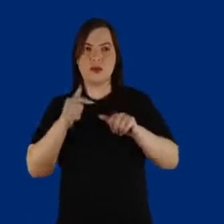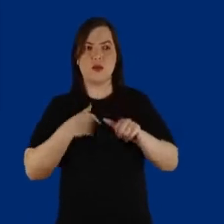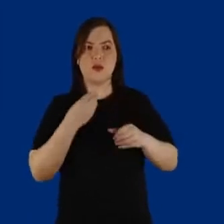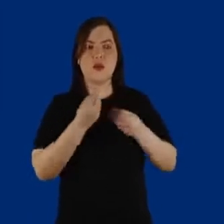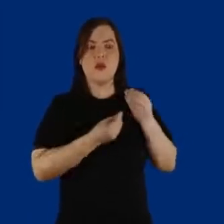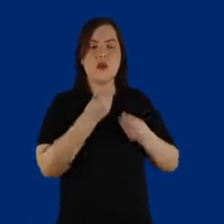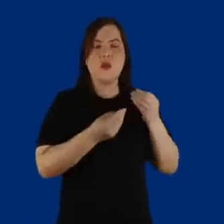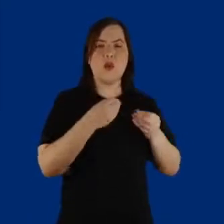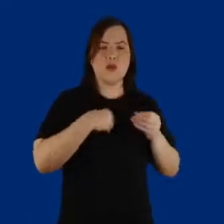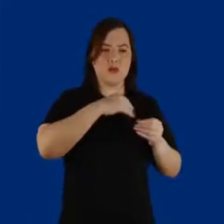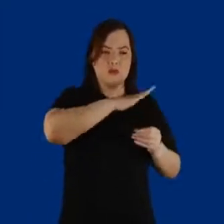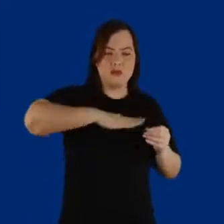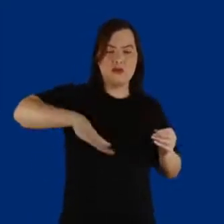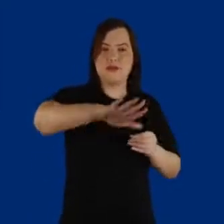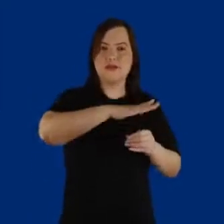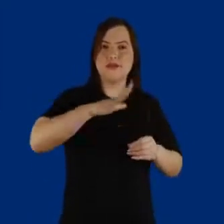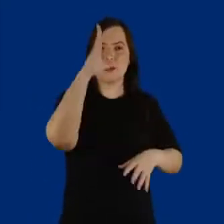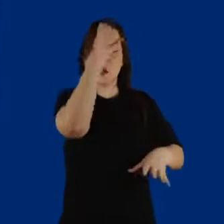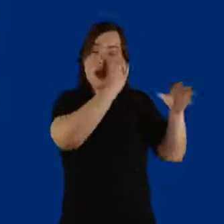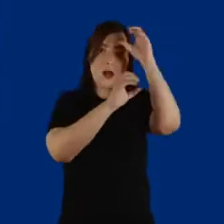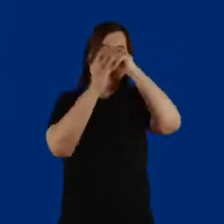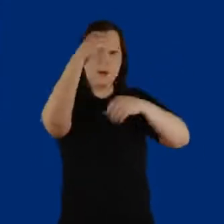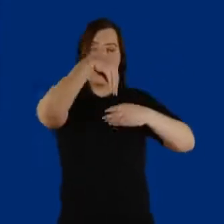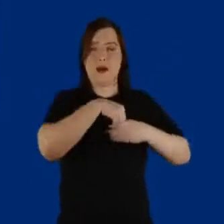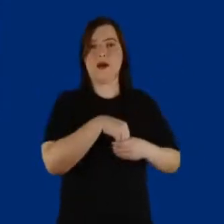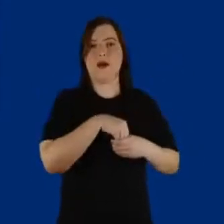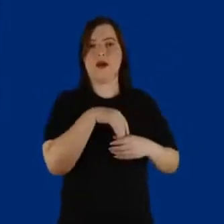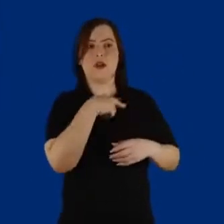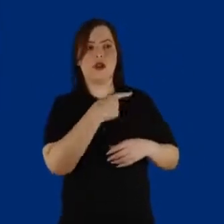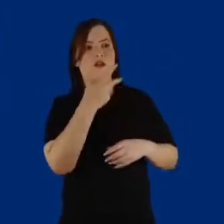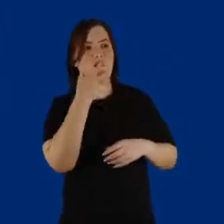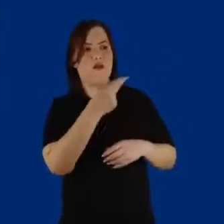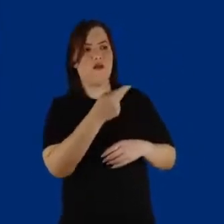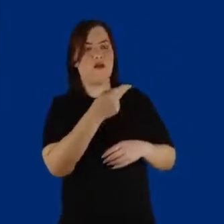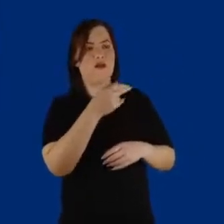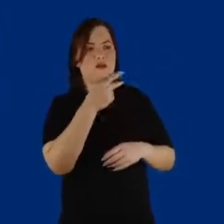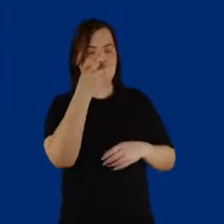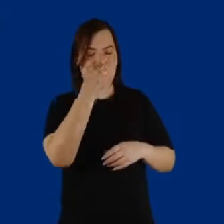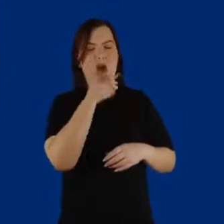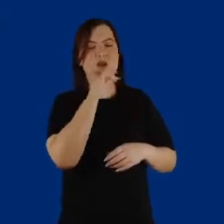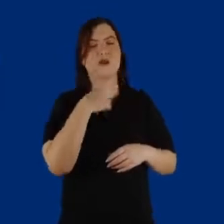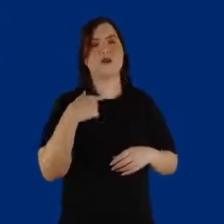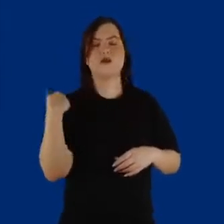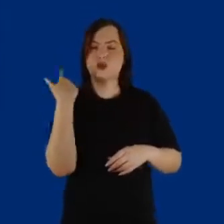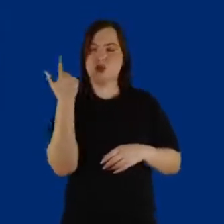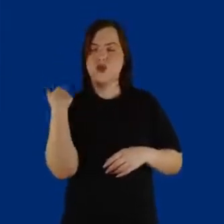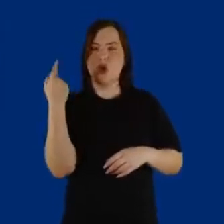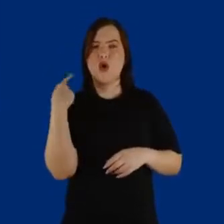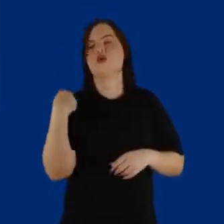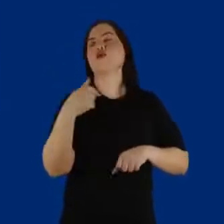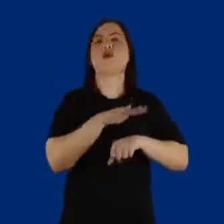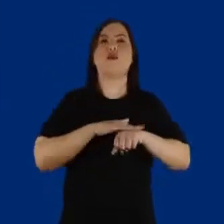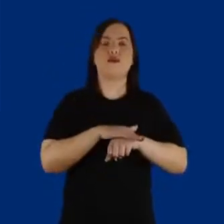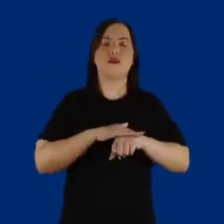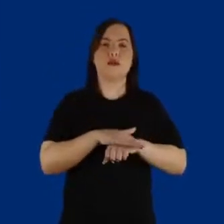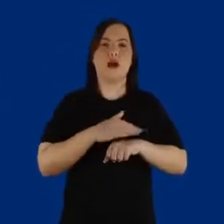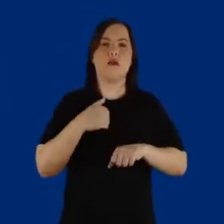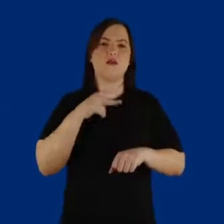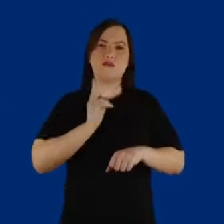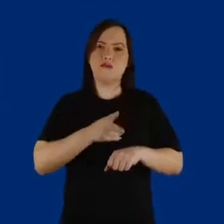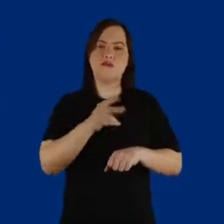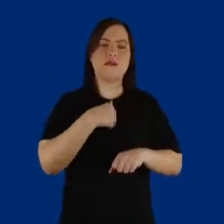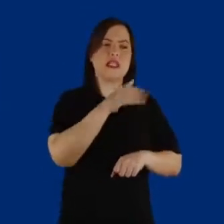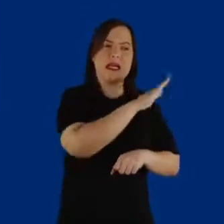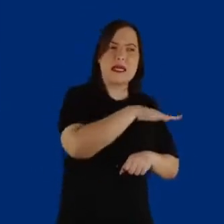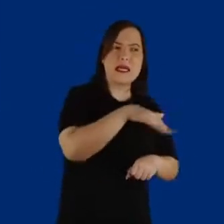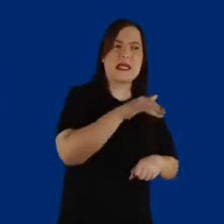nessa atmosfera de aprendizado. E isso que o Fred Glennon e eu conversamos muito sobre isso, que haviam